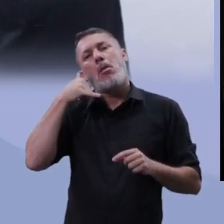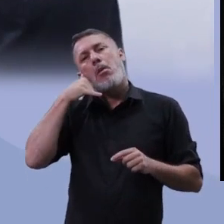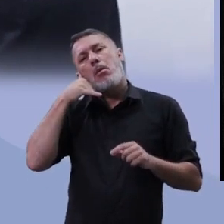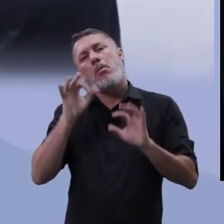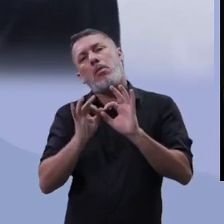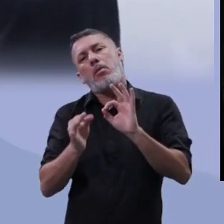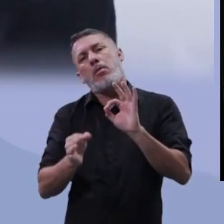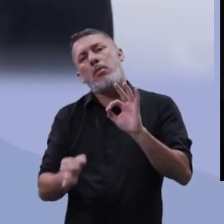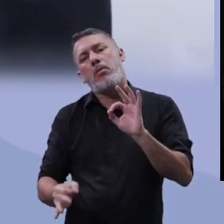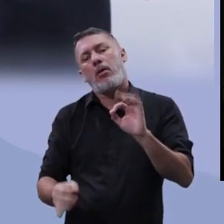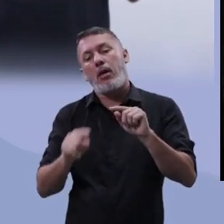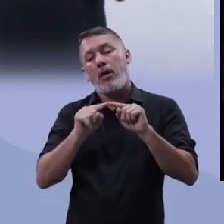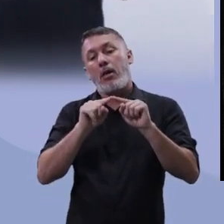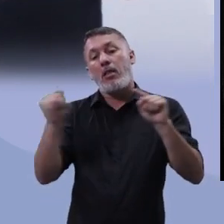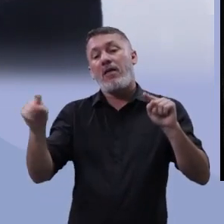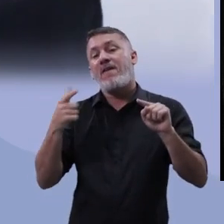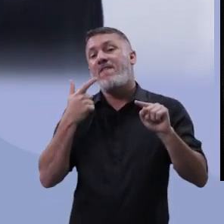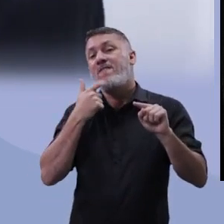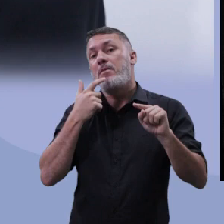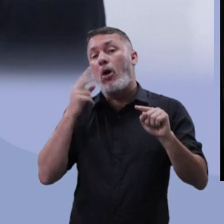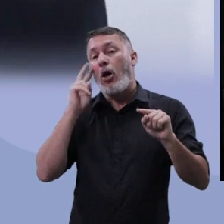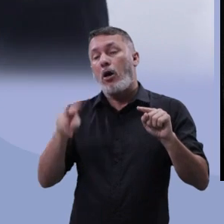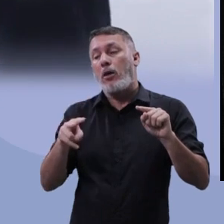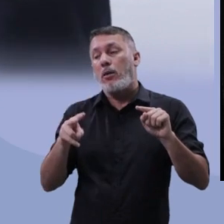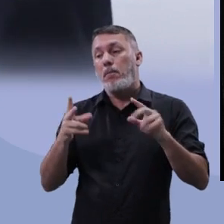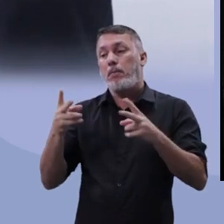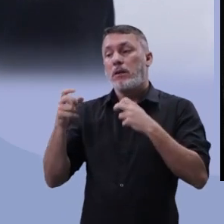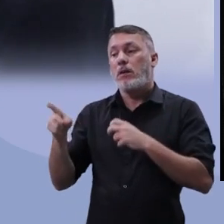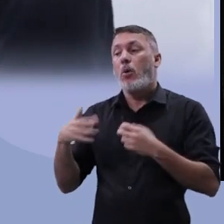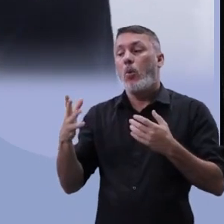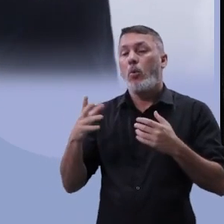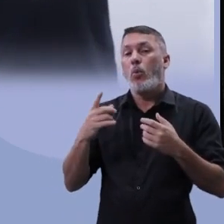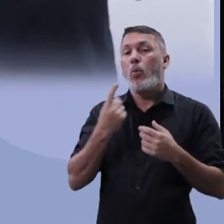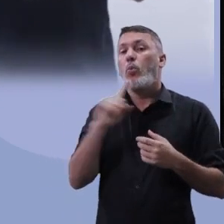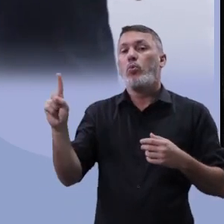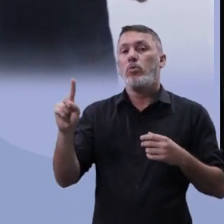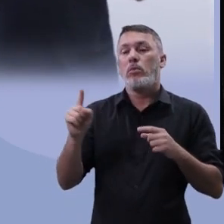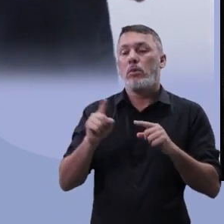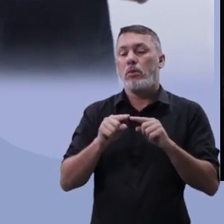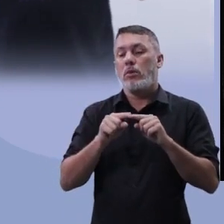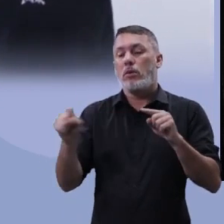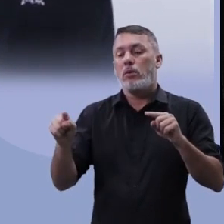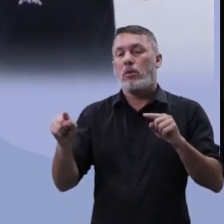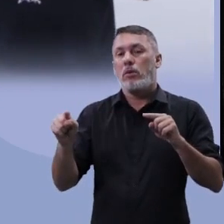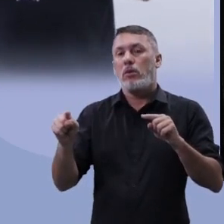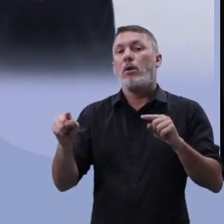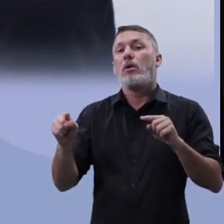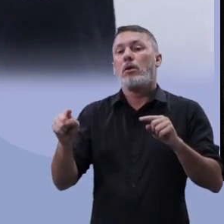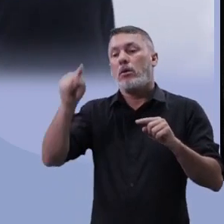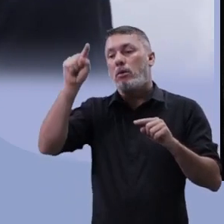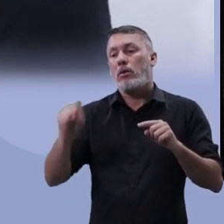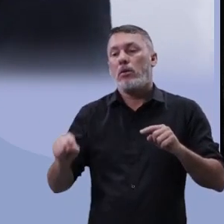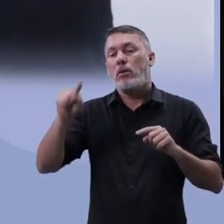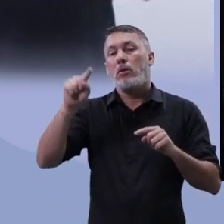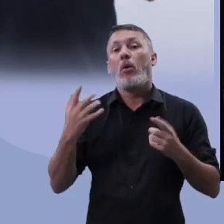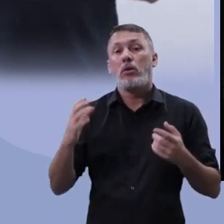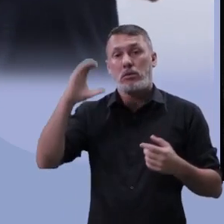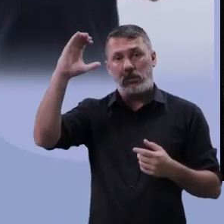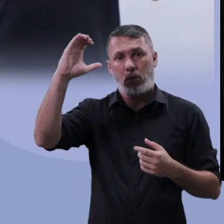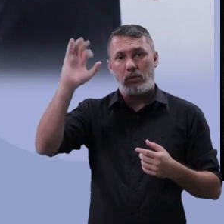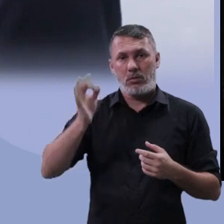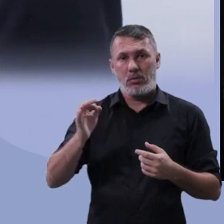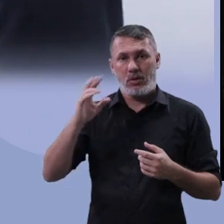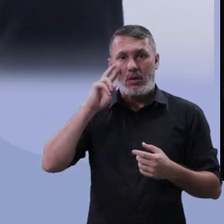mais minutos? Pela nossa linha vermelha, a última linha que a nossa linha vermelha corta é o plano